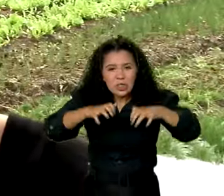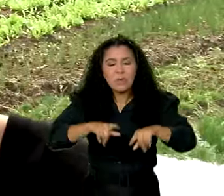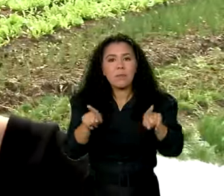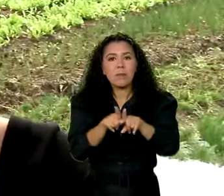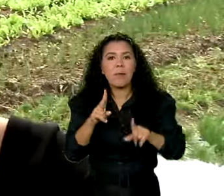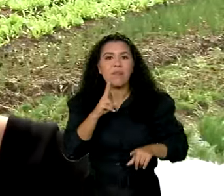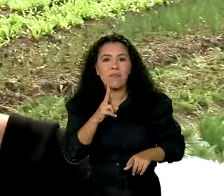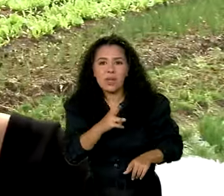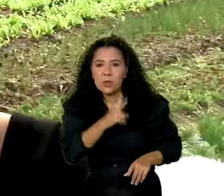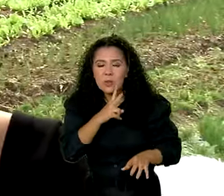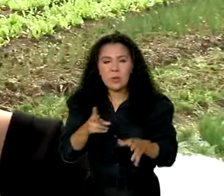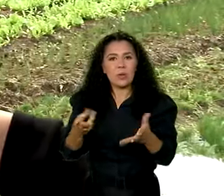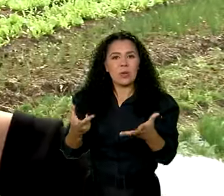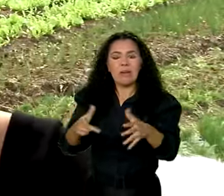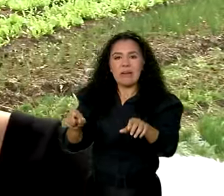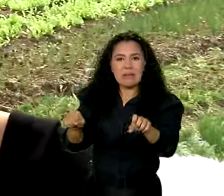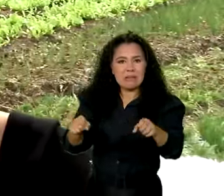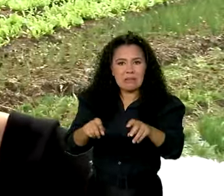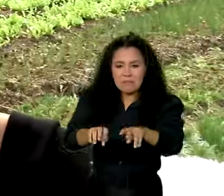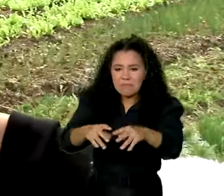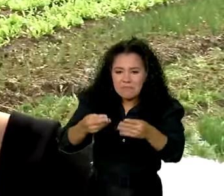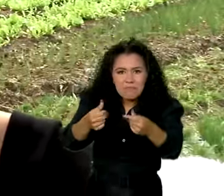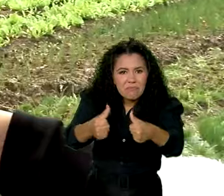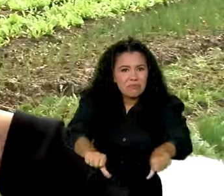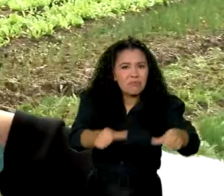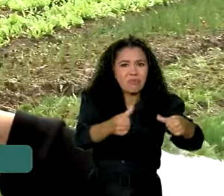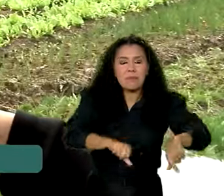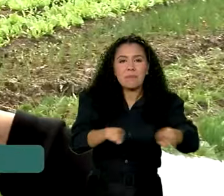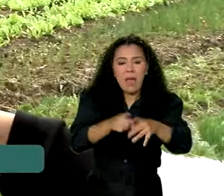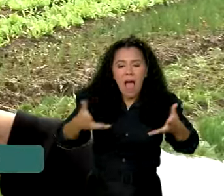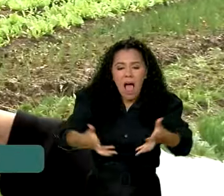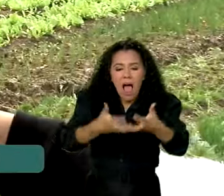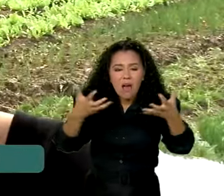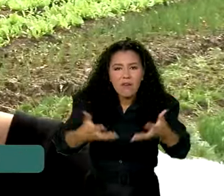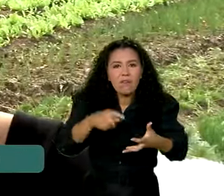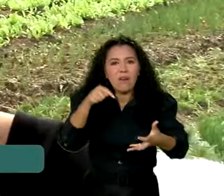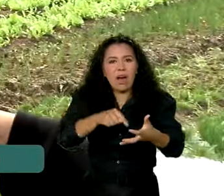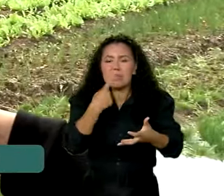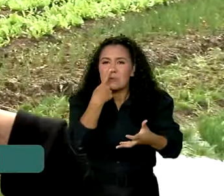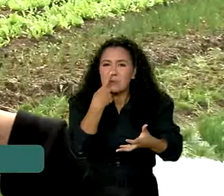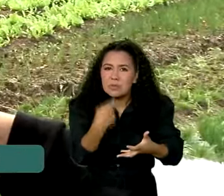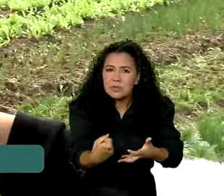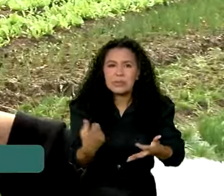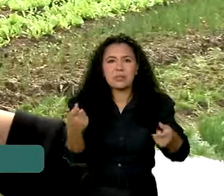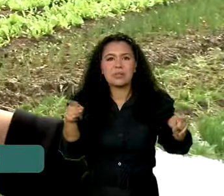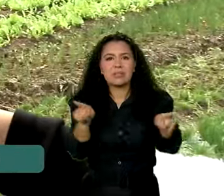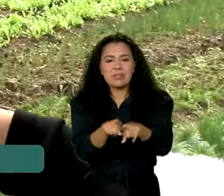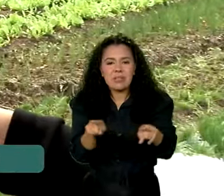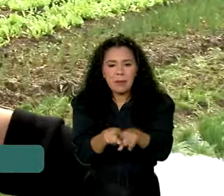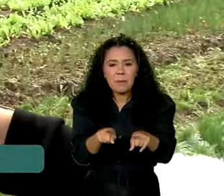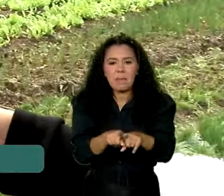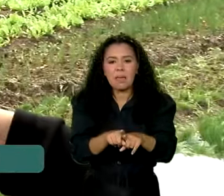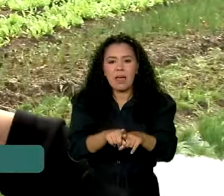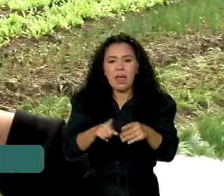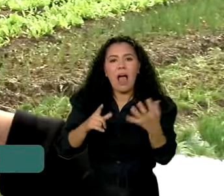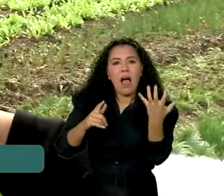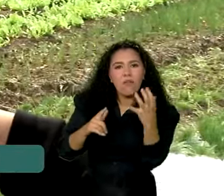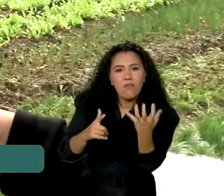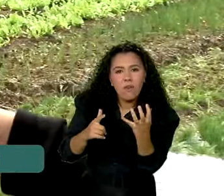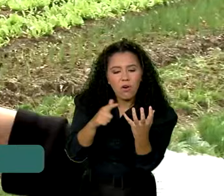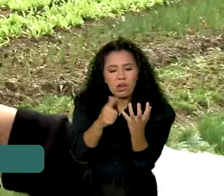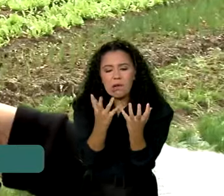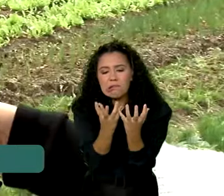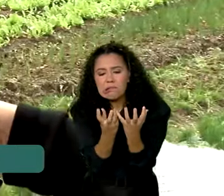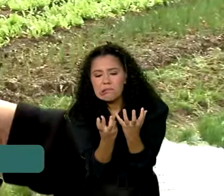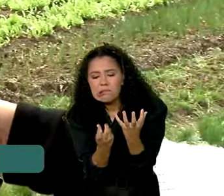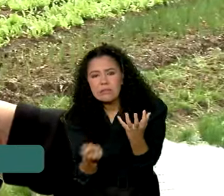peso da chuva. As alfaces estão apodrecendo, os radicos estão enferrujando as folhas. Então a gente tem